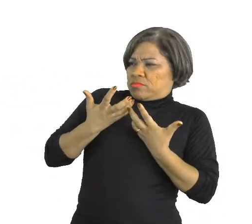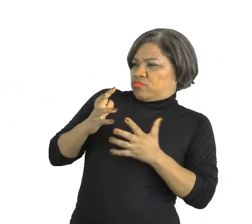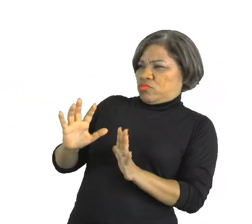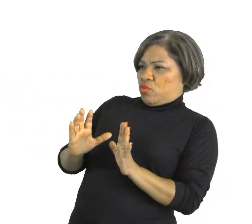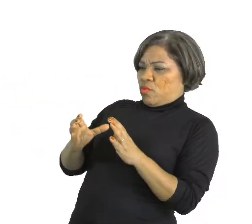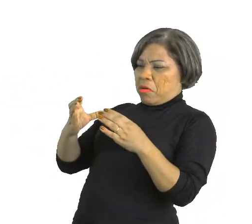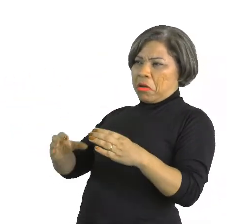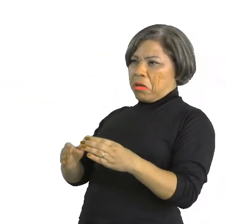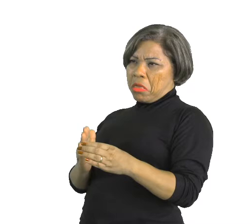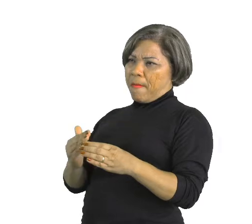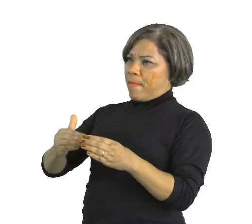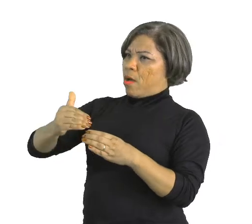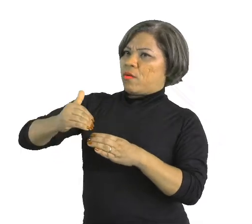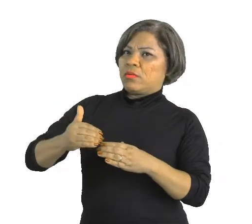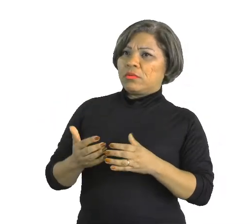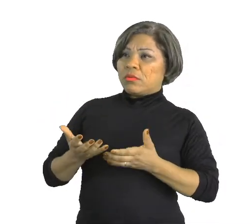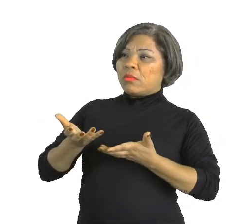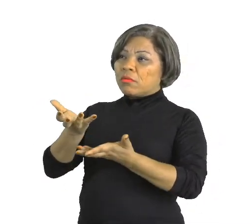era comer a pipoca.